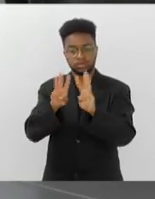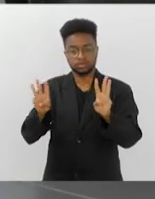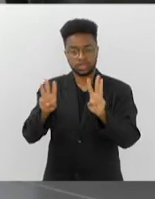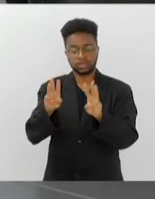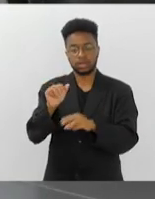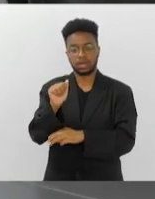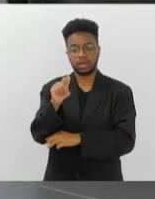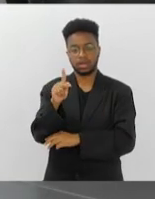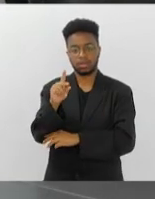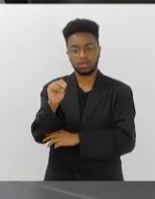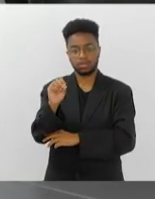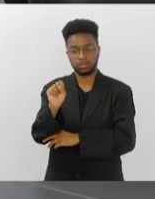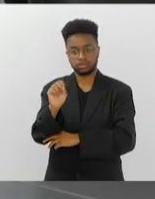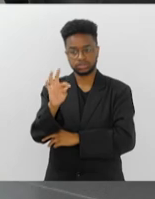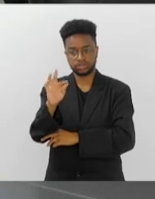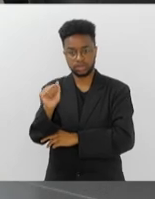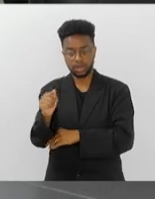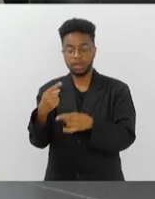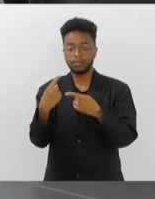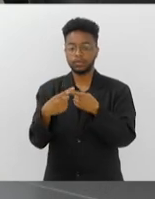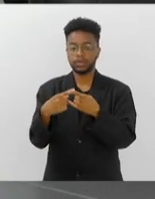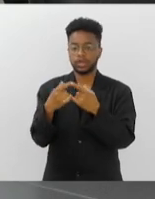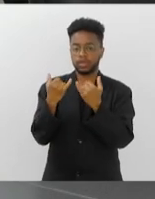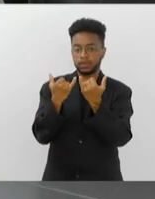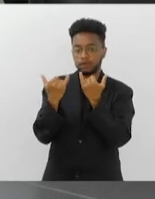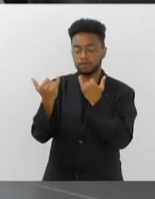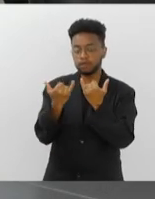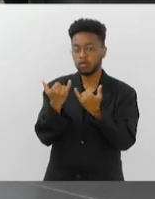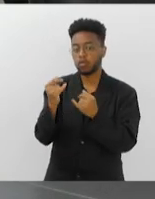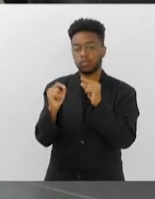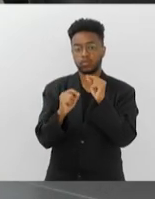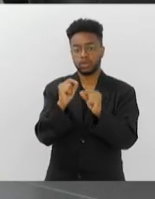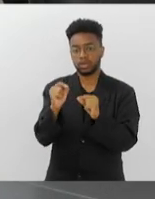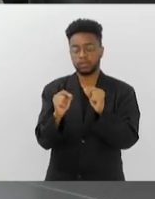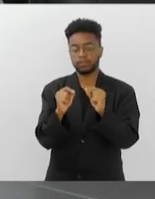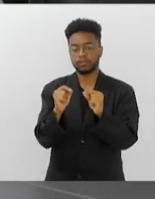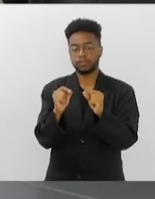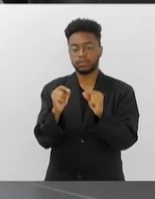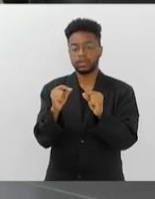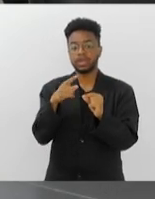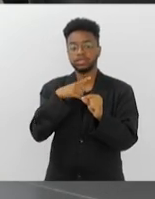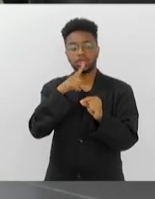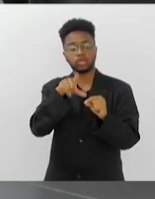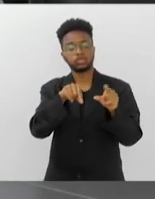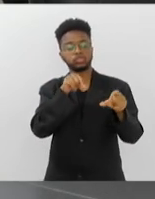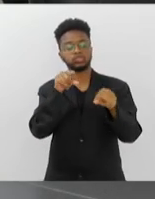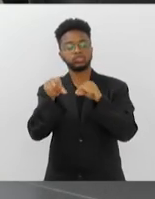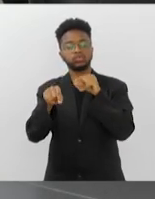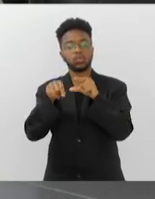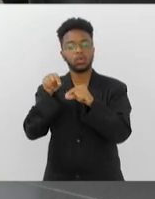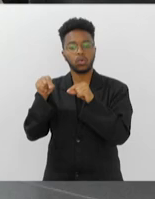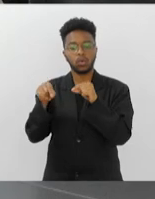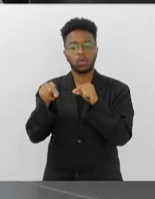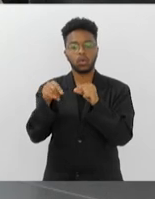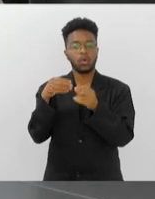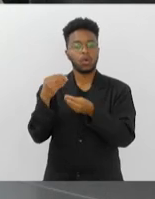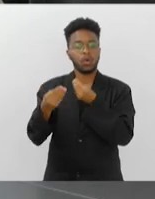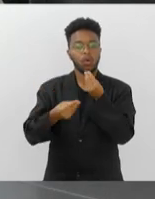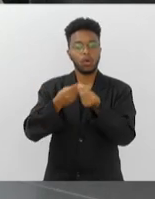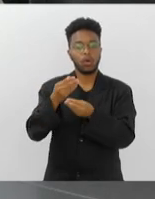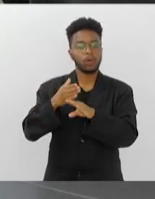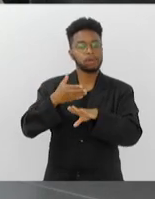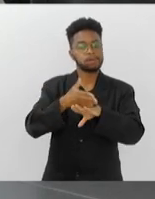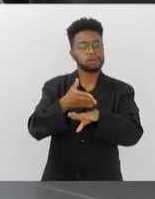aposta. Porque essa notícia de que está havendo seletividade no credenciamento